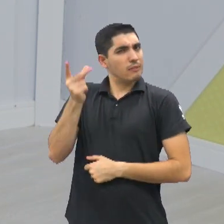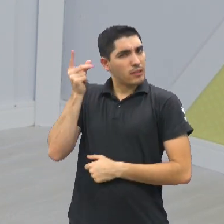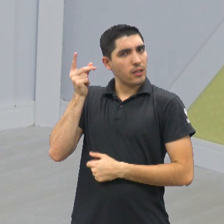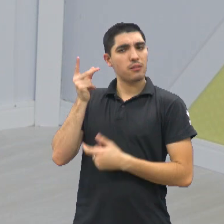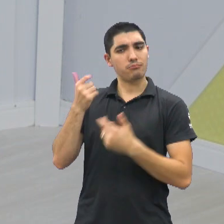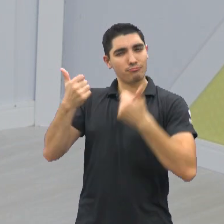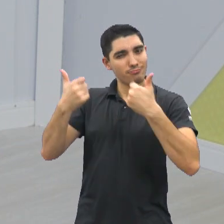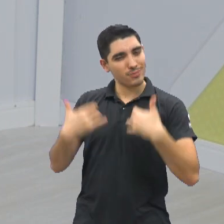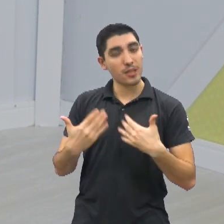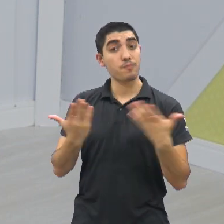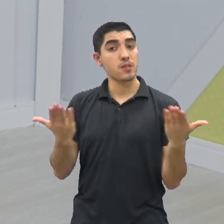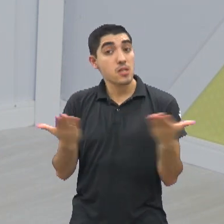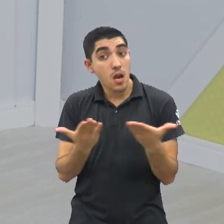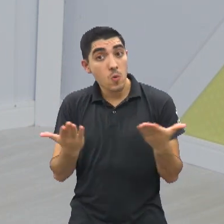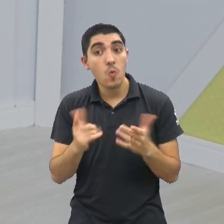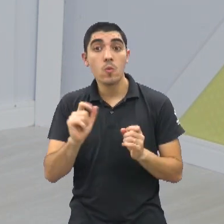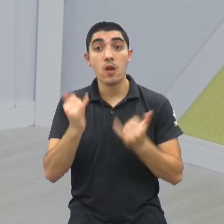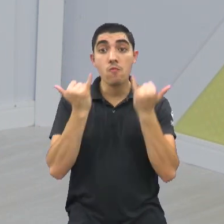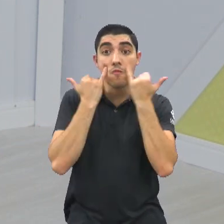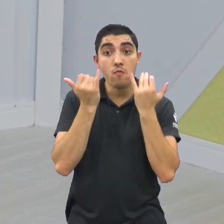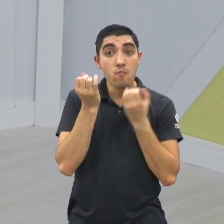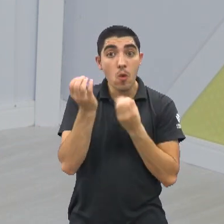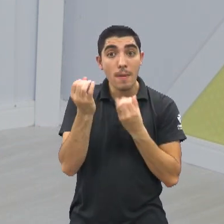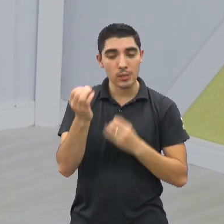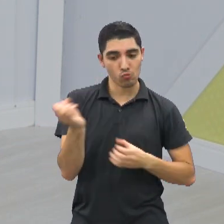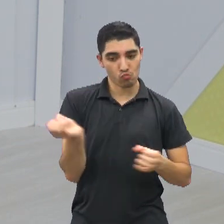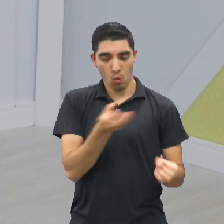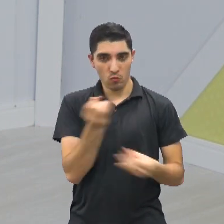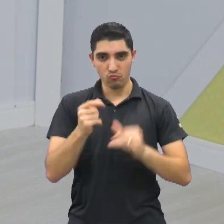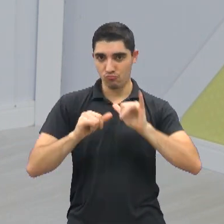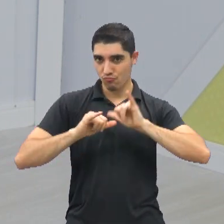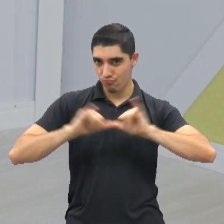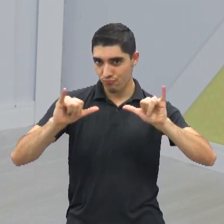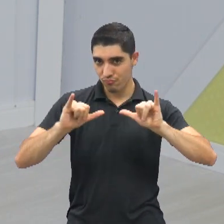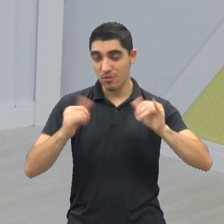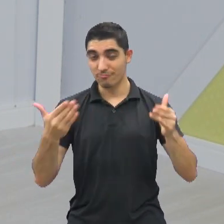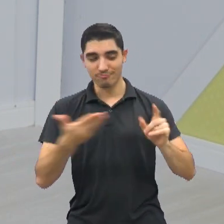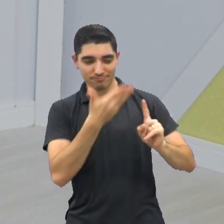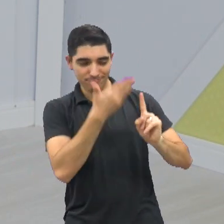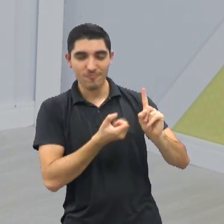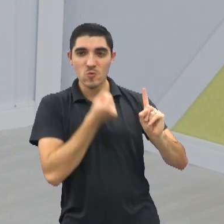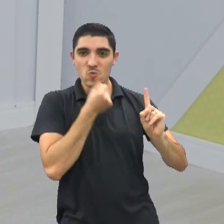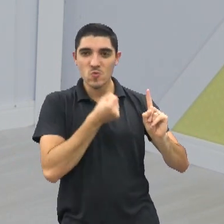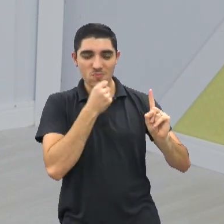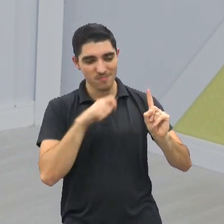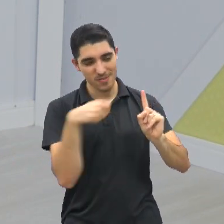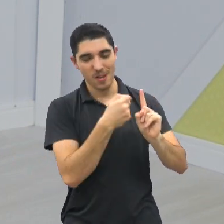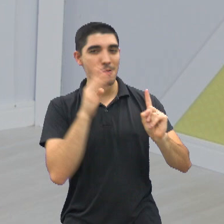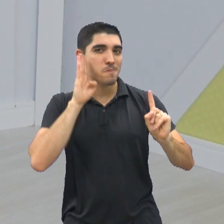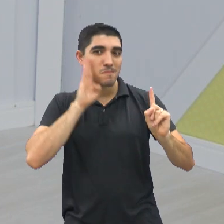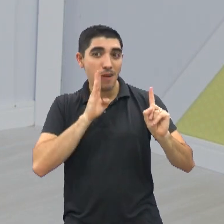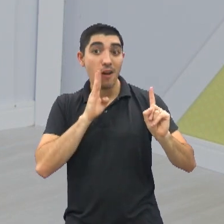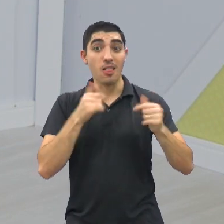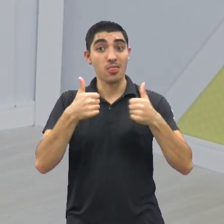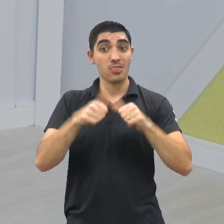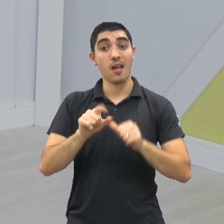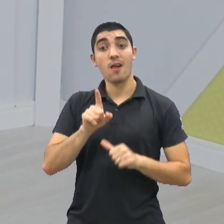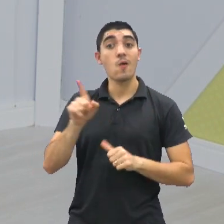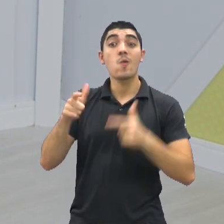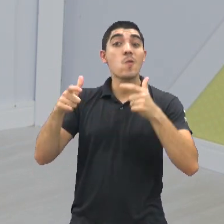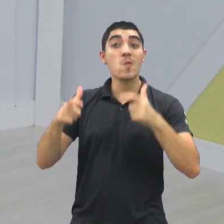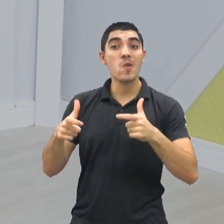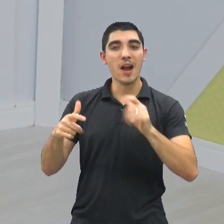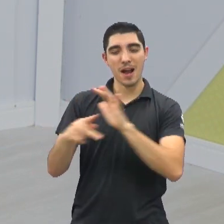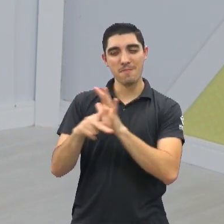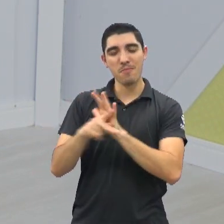E quem vai te atualizar das informações da nossa águia do vale é o nosso repórter Paulo Ricardo que está lá na nossa redação e